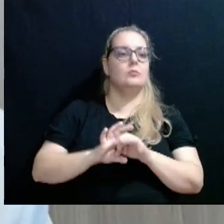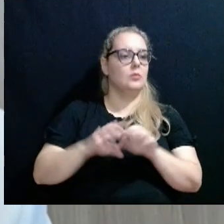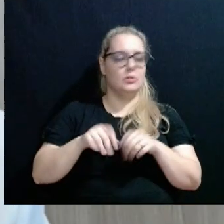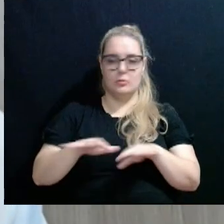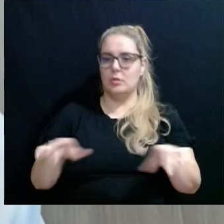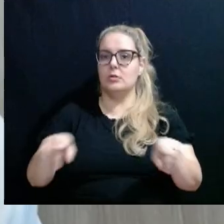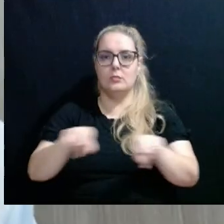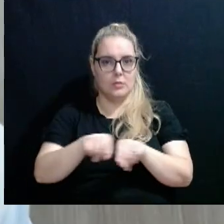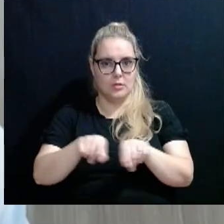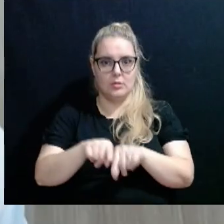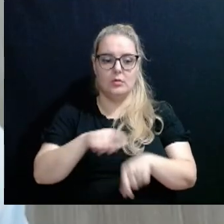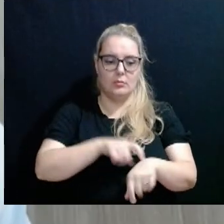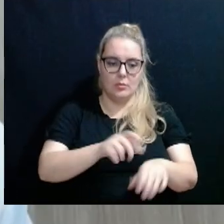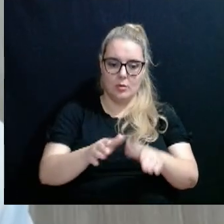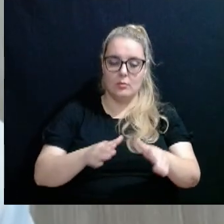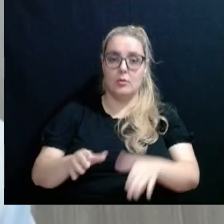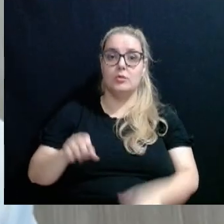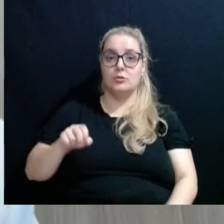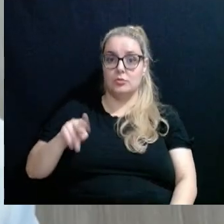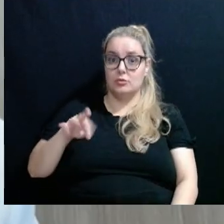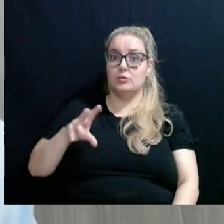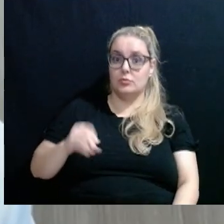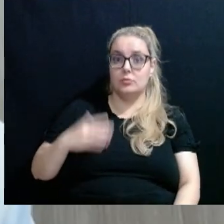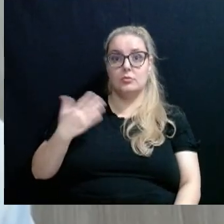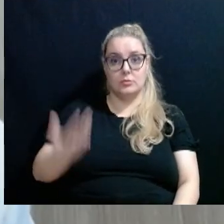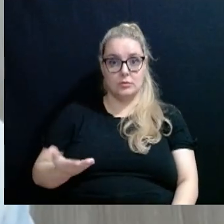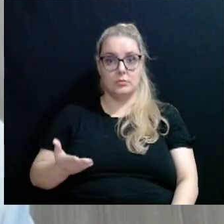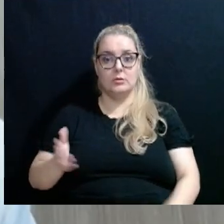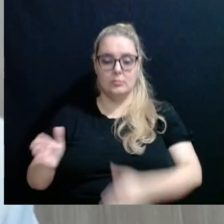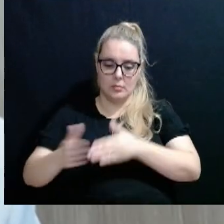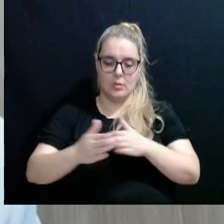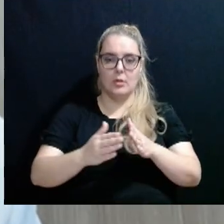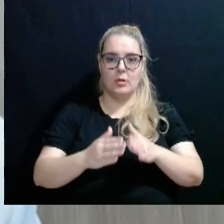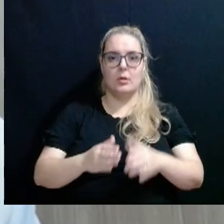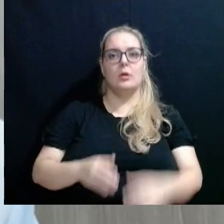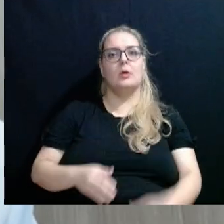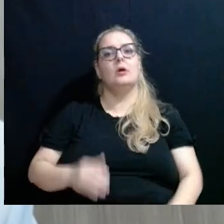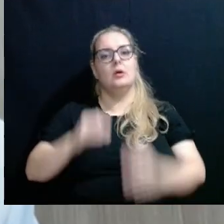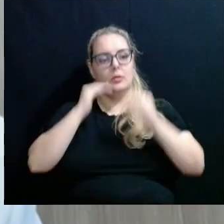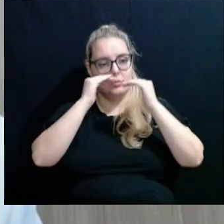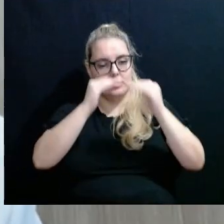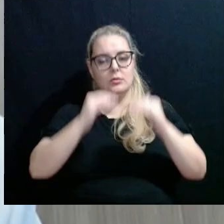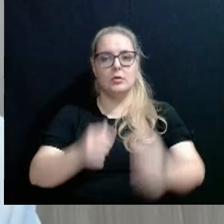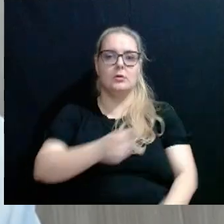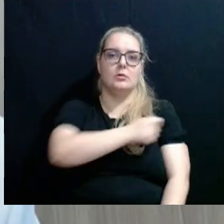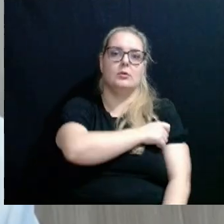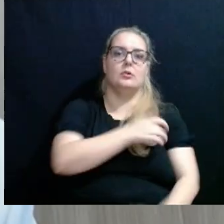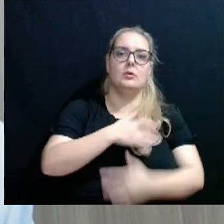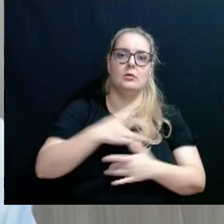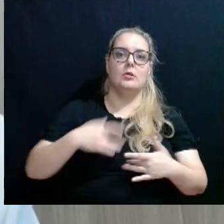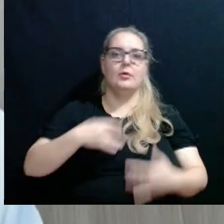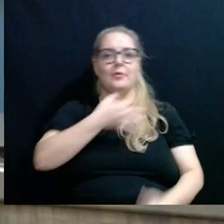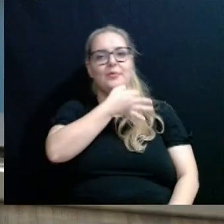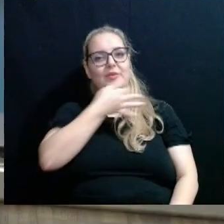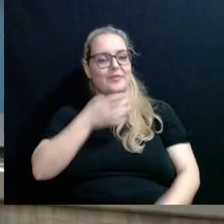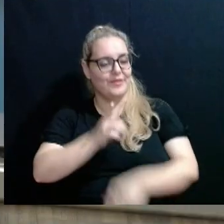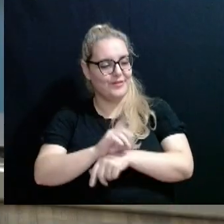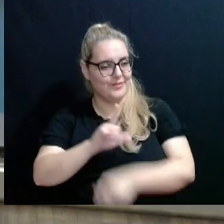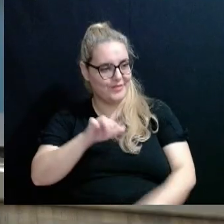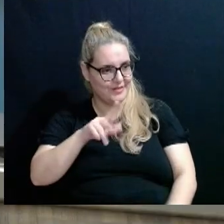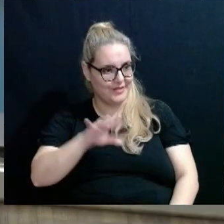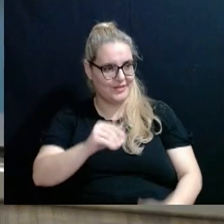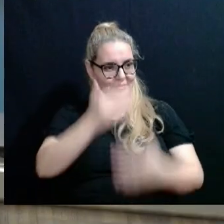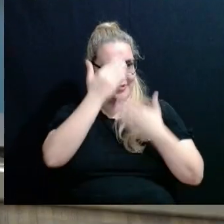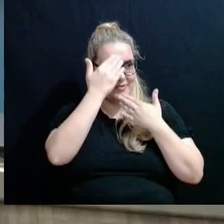vacina pode estar disponível também em situações de surto, então, seguir as recomendações das autoridades de saúde.